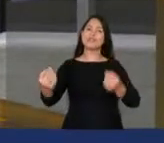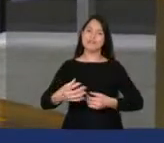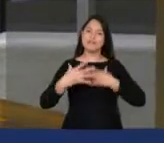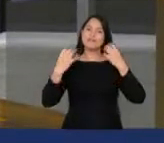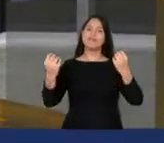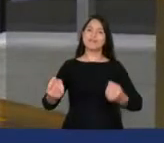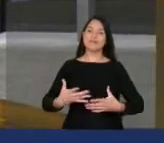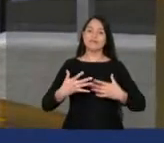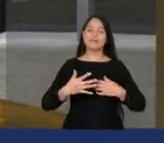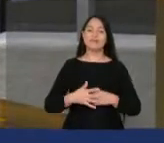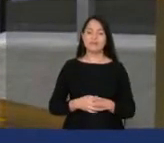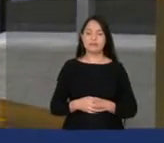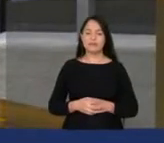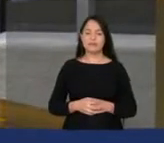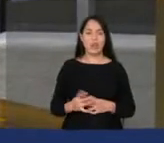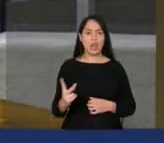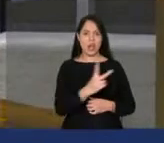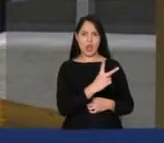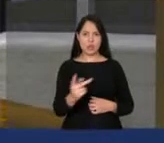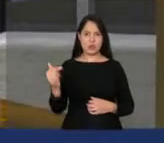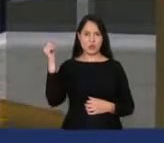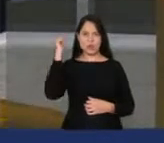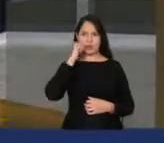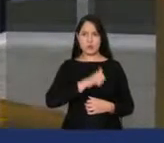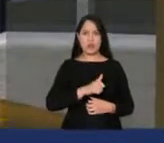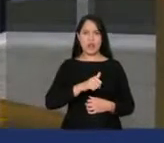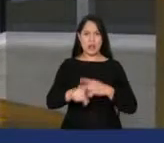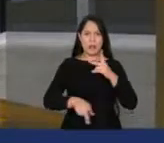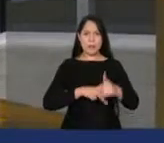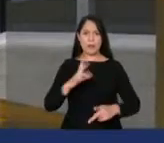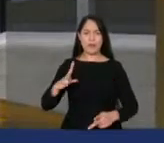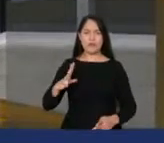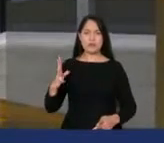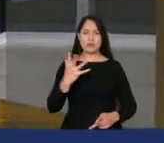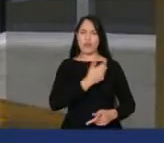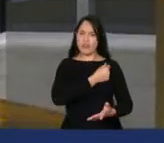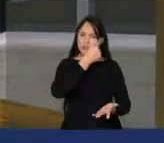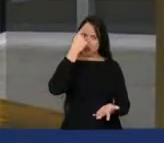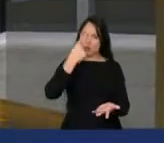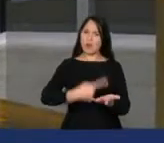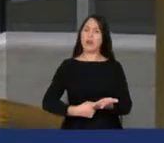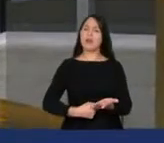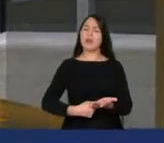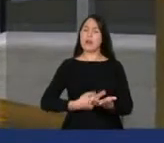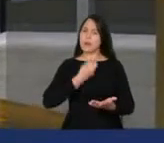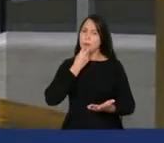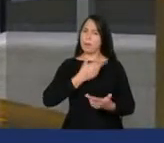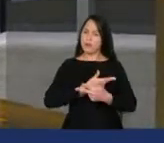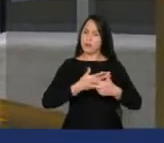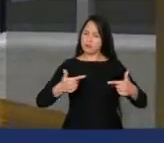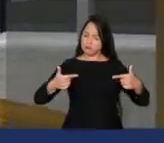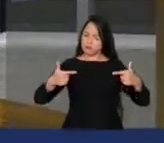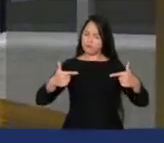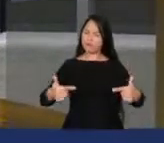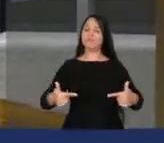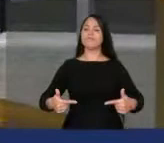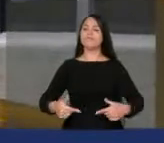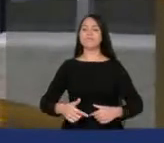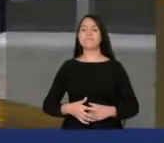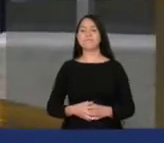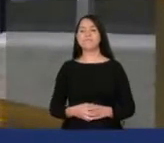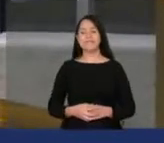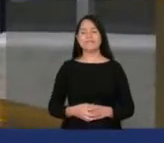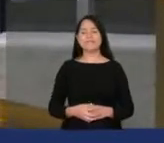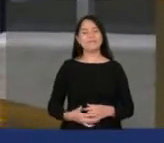Mulheres comprometidas com a salvação da humanidade, mulheres fazedoras do bem. Meus colegas